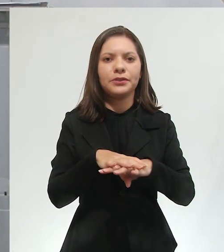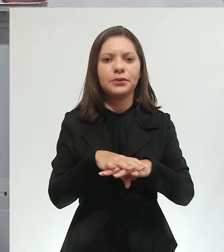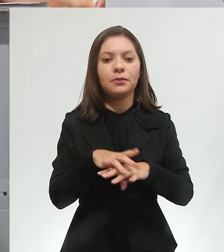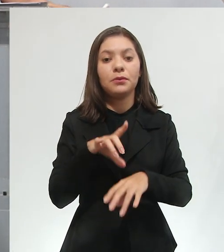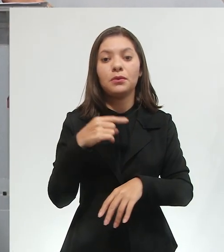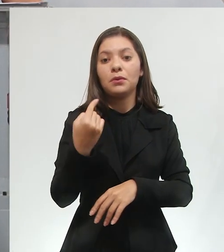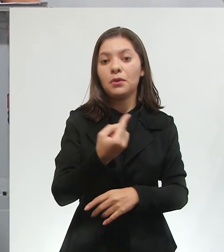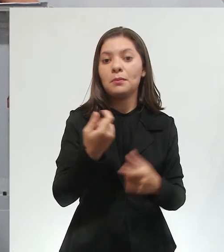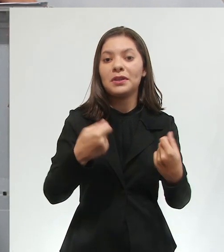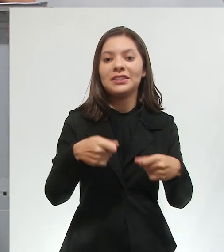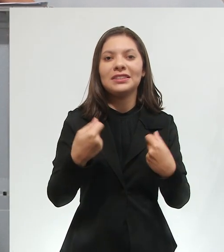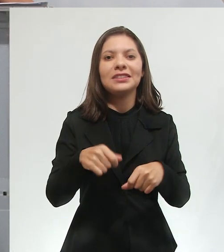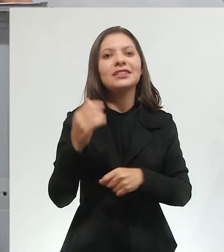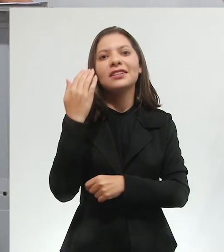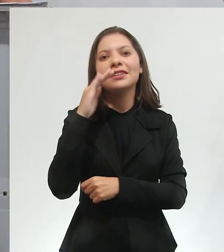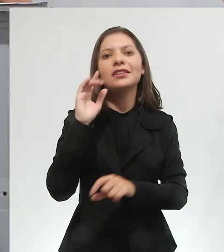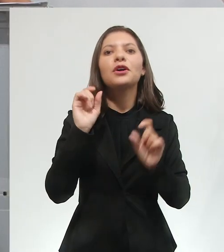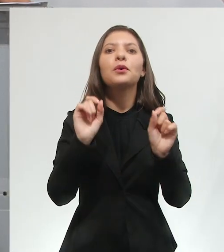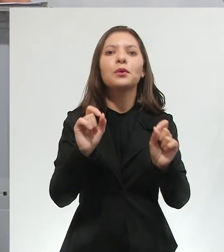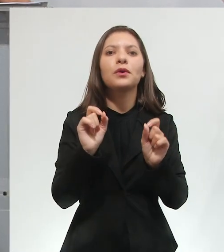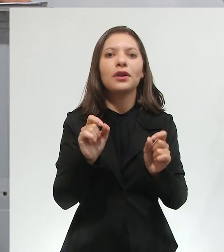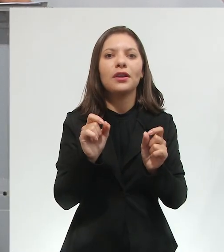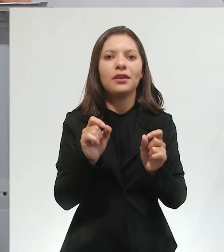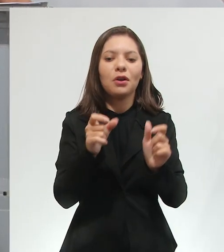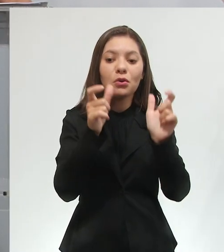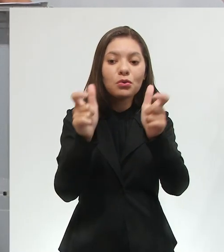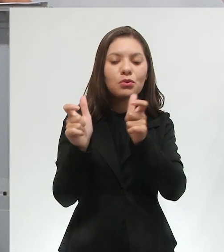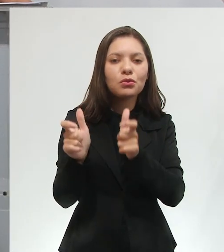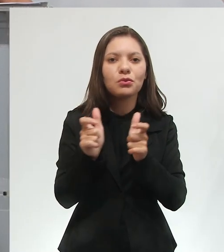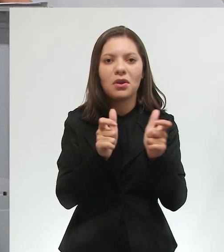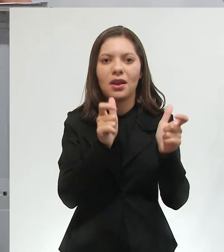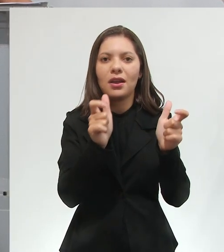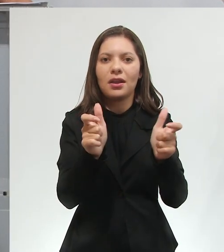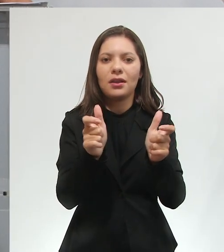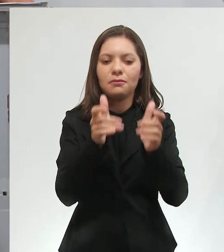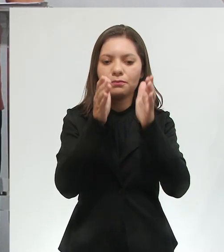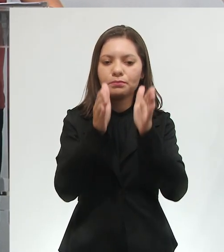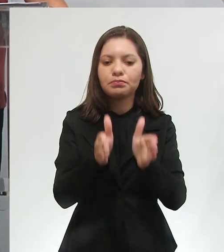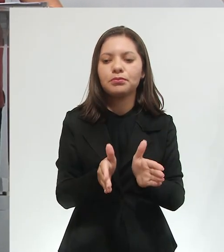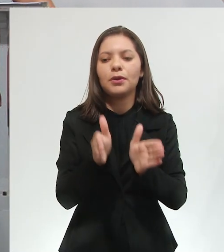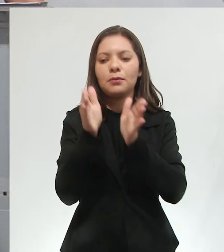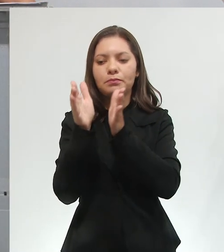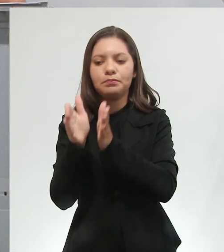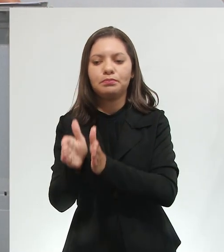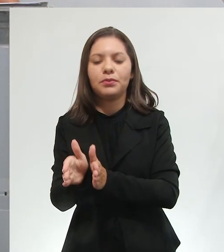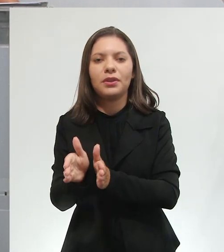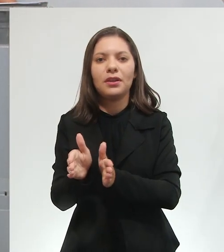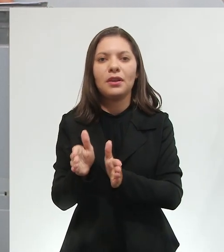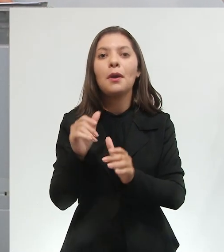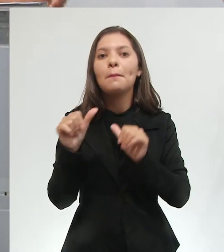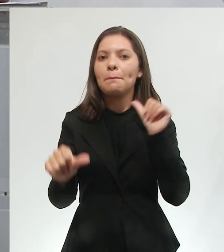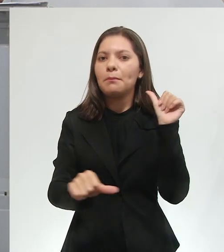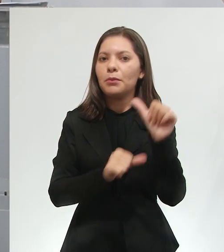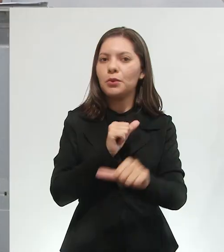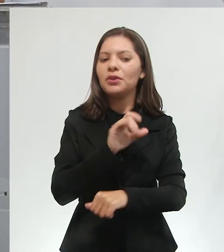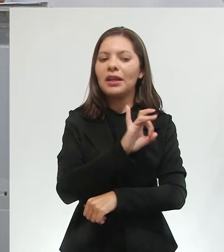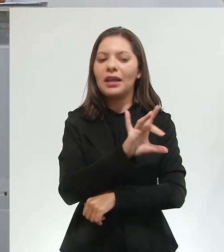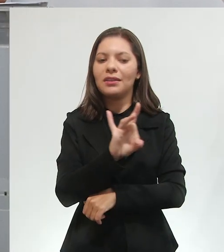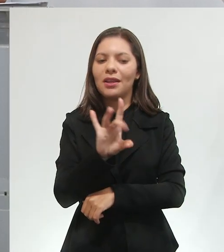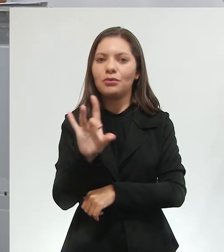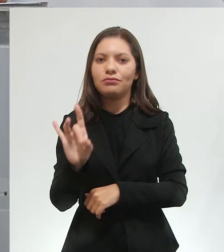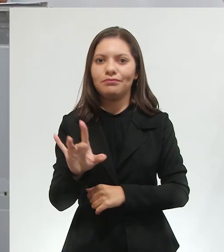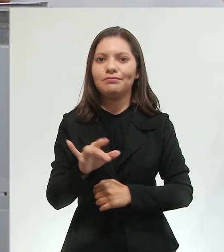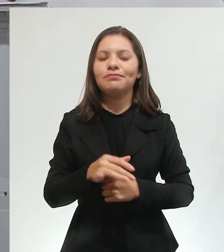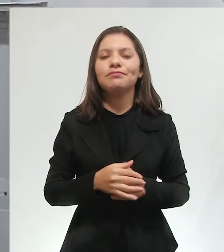que a posição que o número ocupa, que o algarismo ocupa, muda a sua função social. E